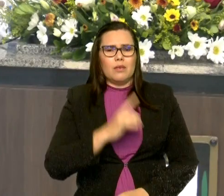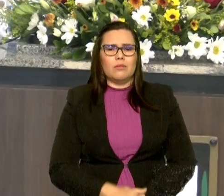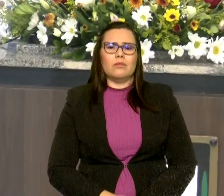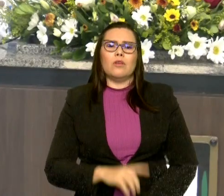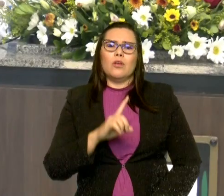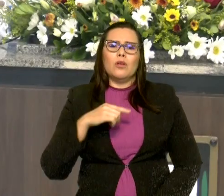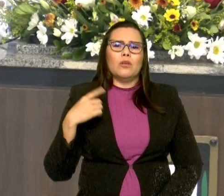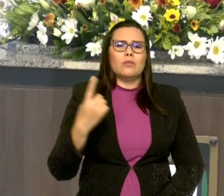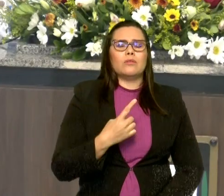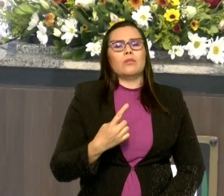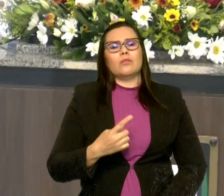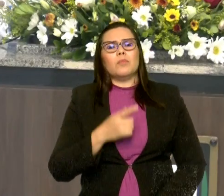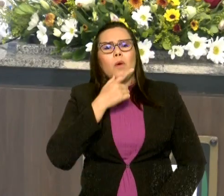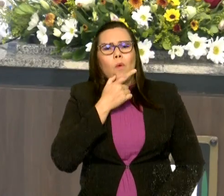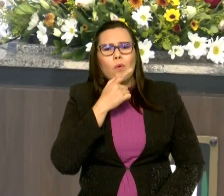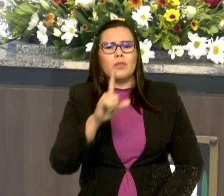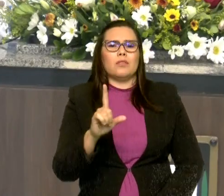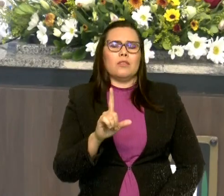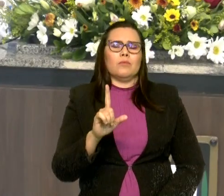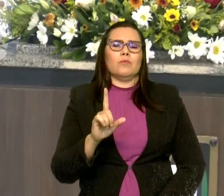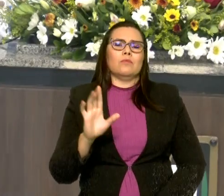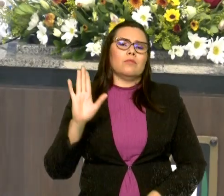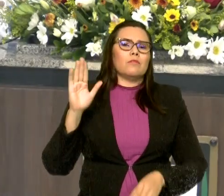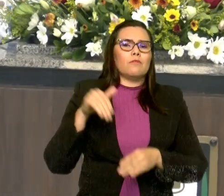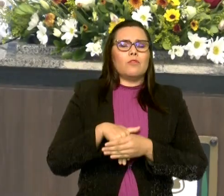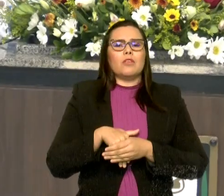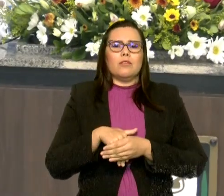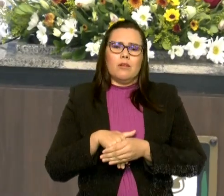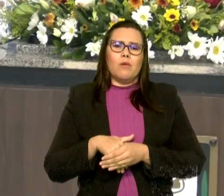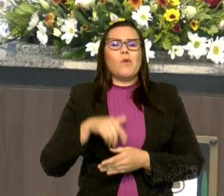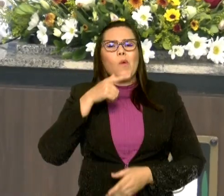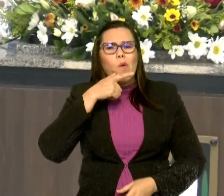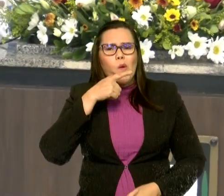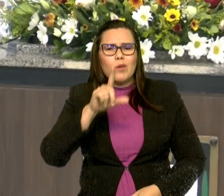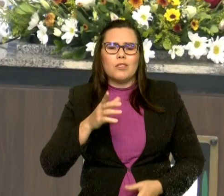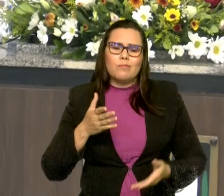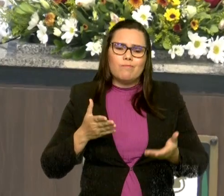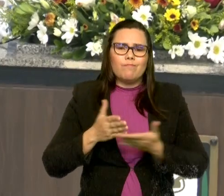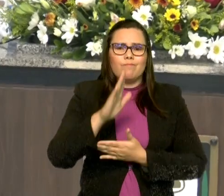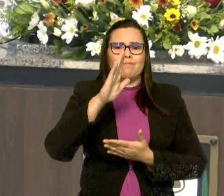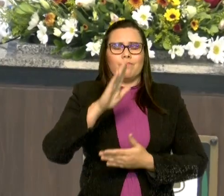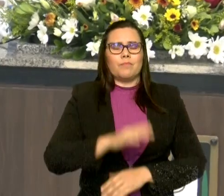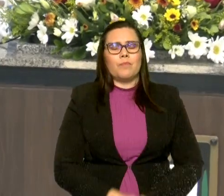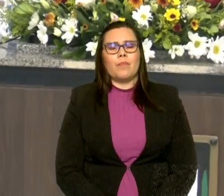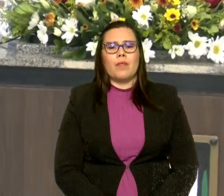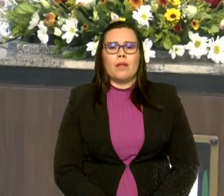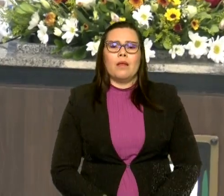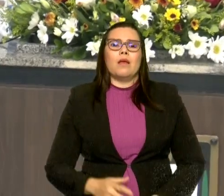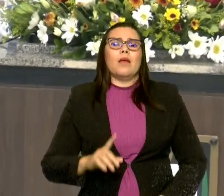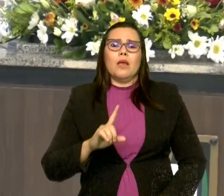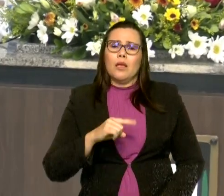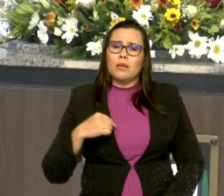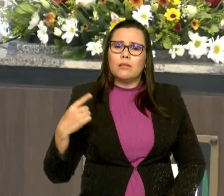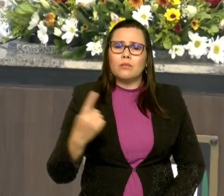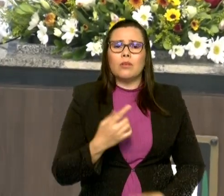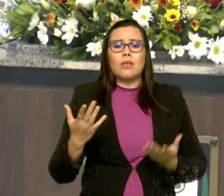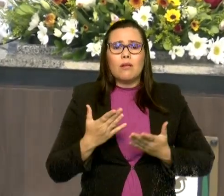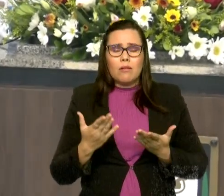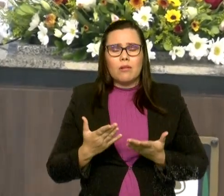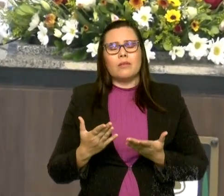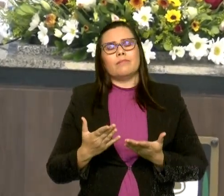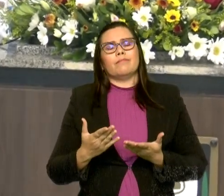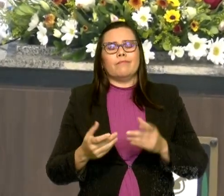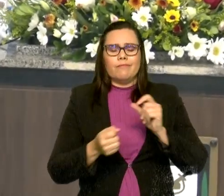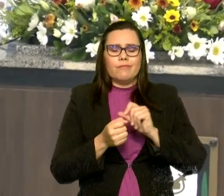buscar nossa eleição. E hoje conseguimos, e por isso estamos aqui. Agora nós iremos voltar e realizar o trabalho a qual a